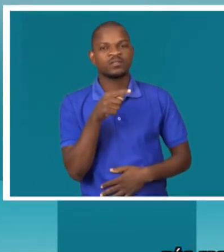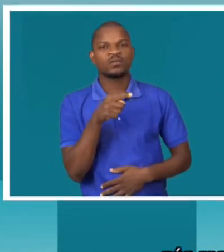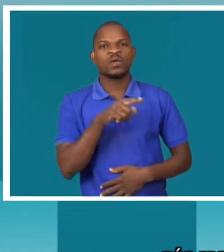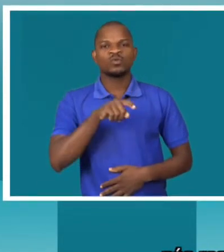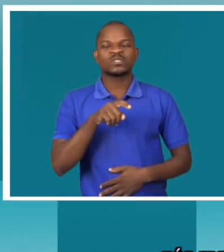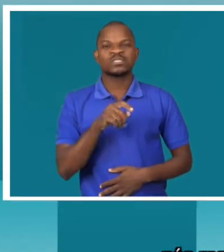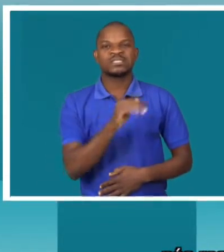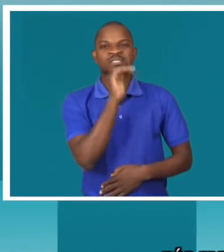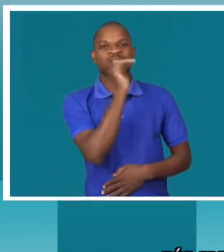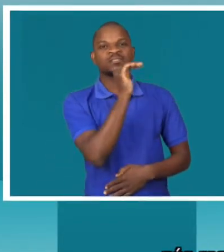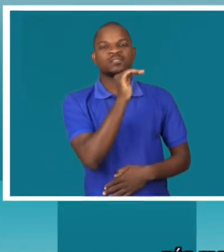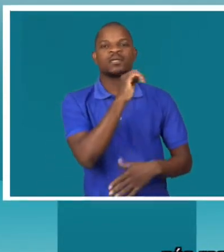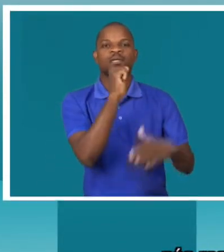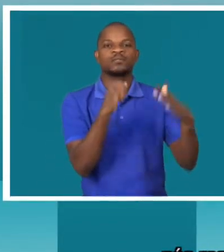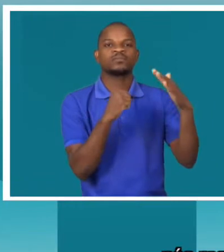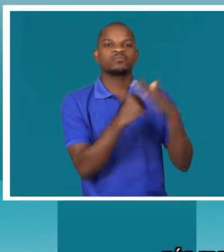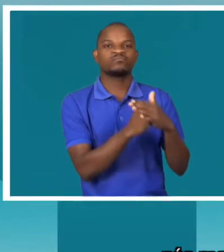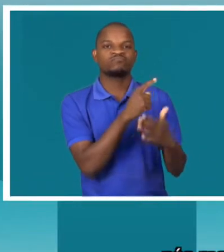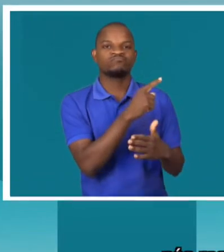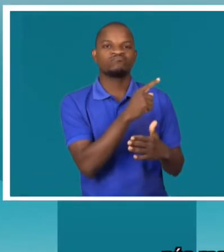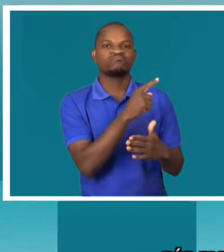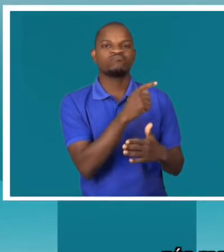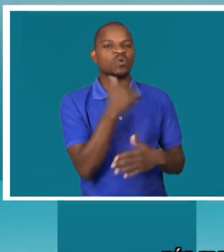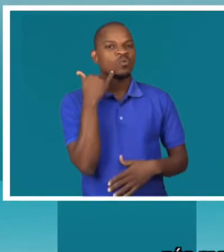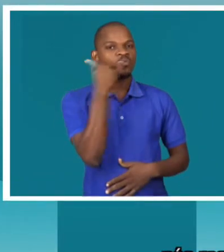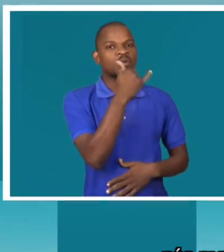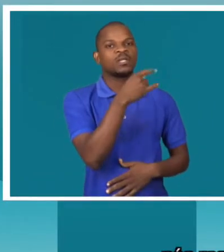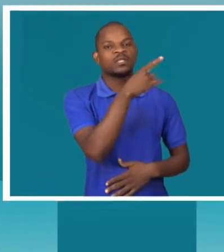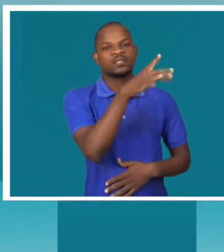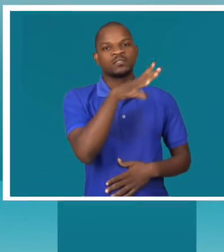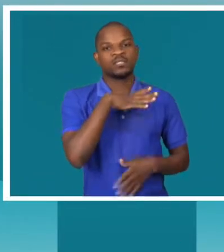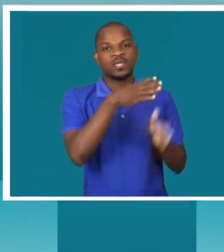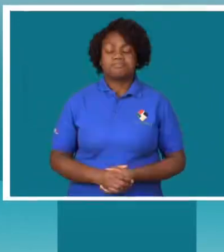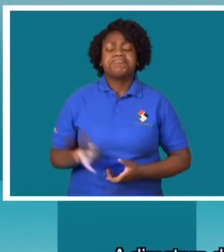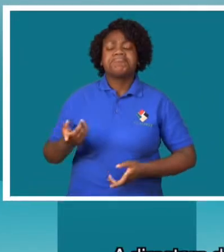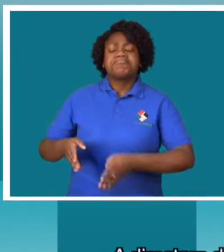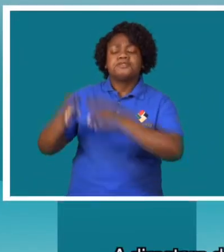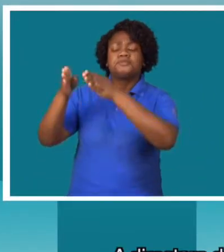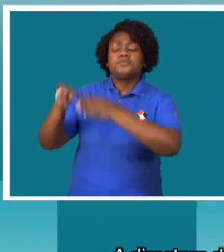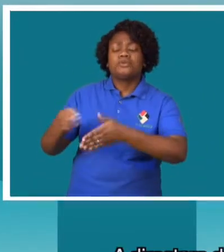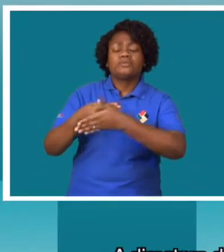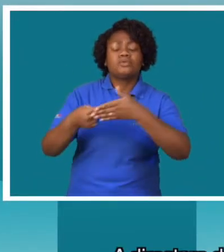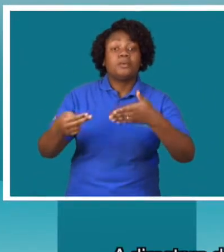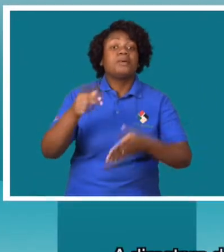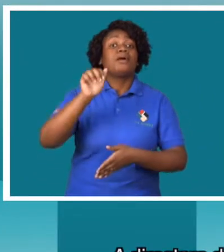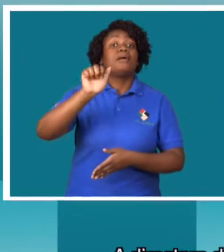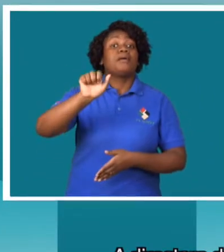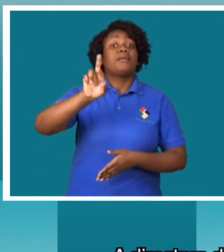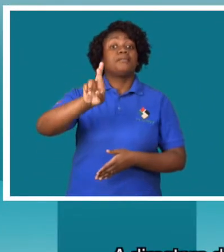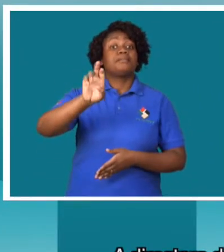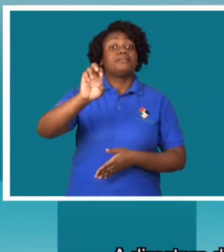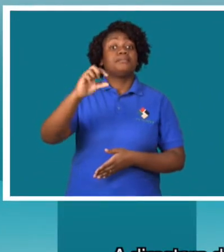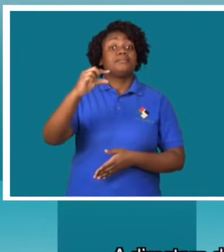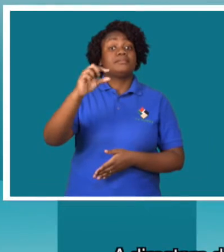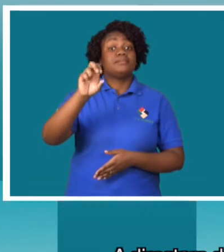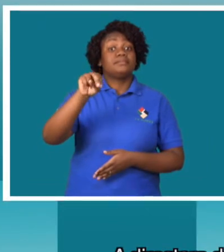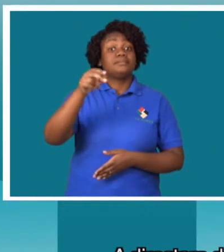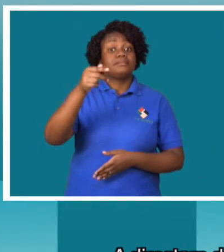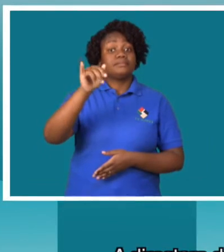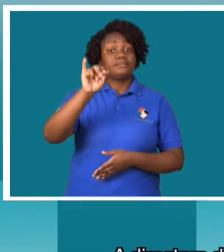ao nosso parceiro que é a ação social, que tem lá os técnicos. A diretora do género, criança e ação